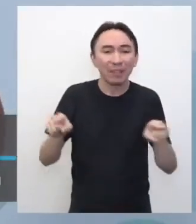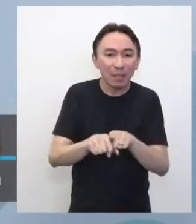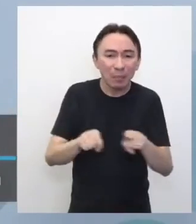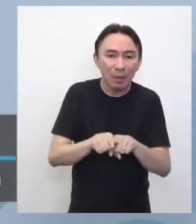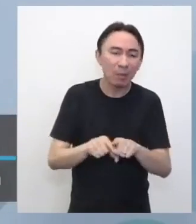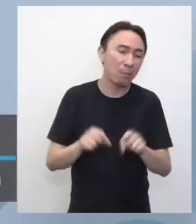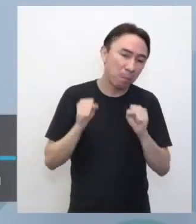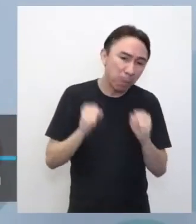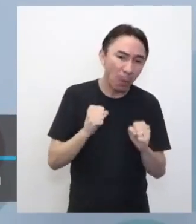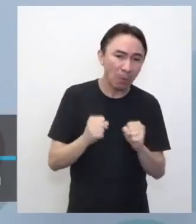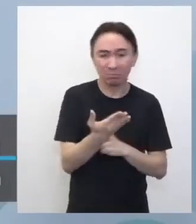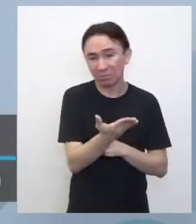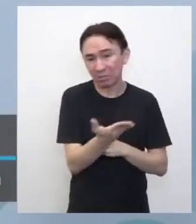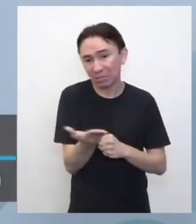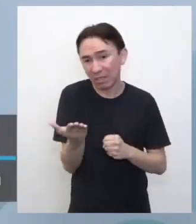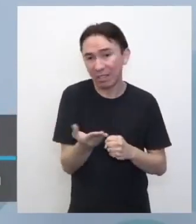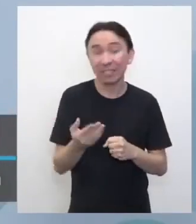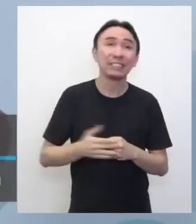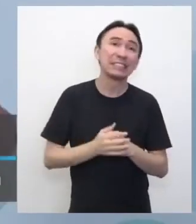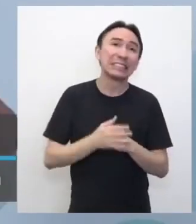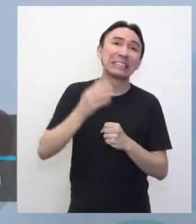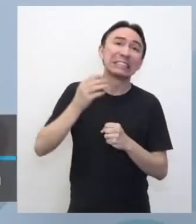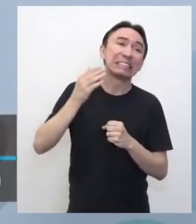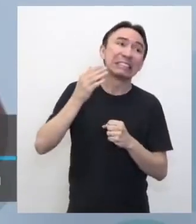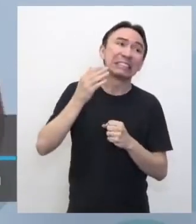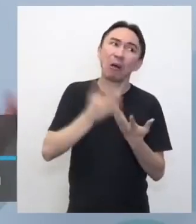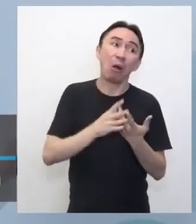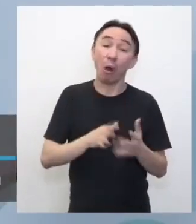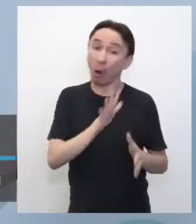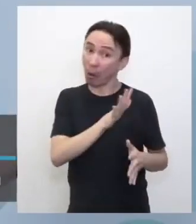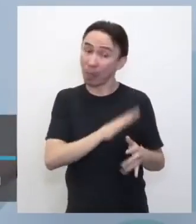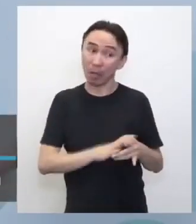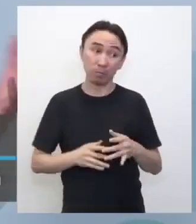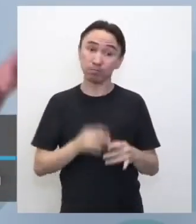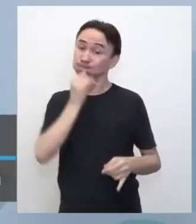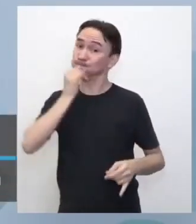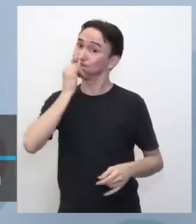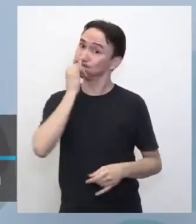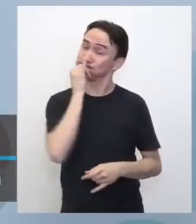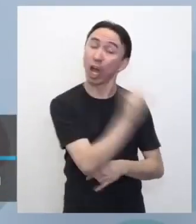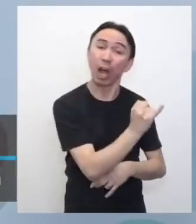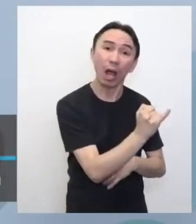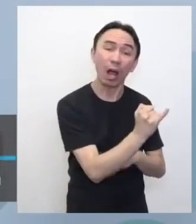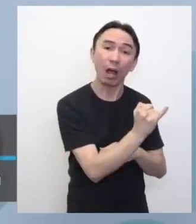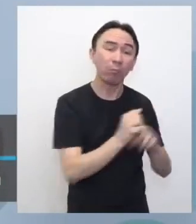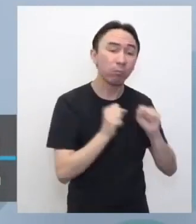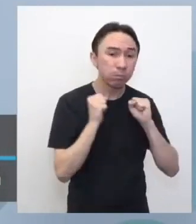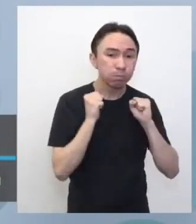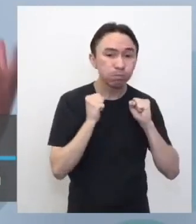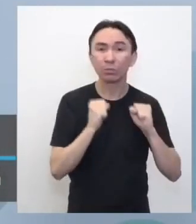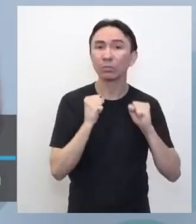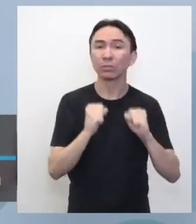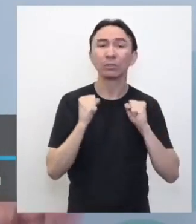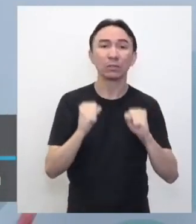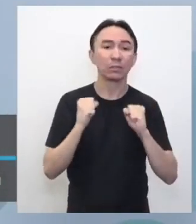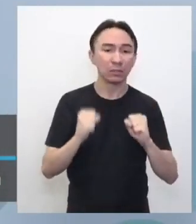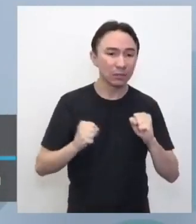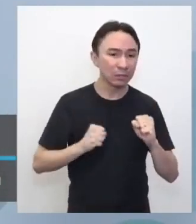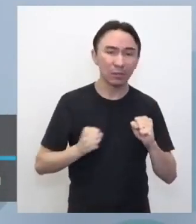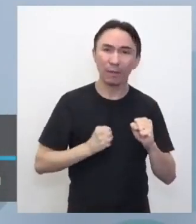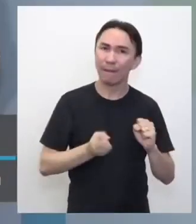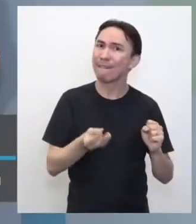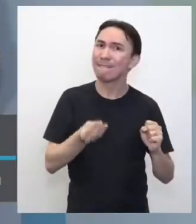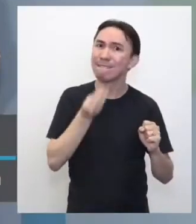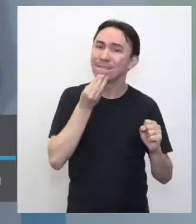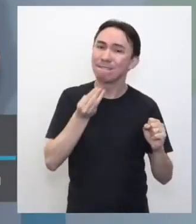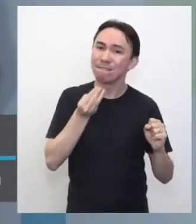denunciar alguma coisa, deixar ali subentendida a sua denúncia, o seu protesto, através da literatura. Então, as possibilidades são enormes, são gigantescas, né? Por